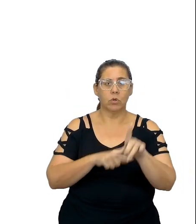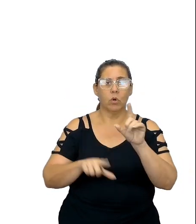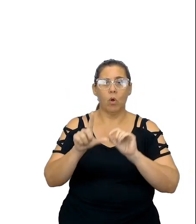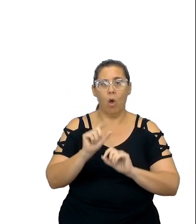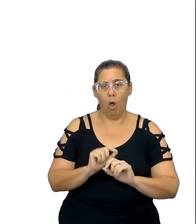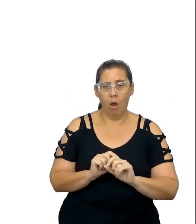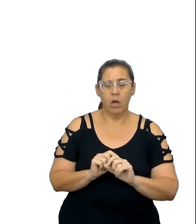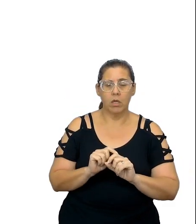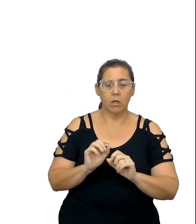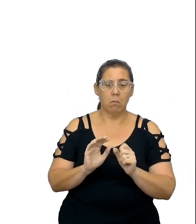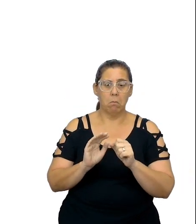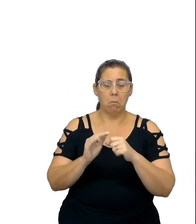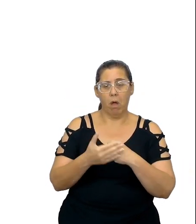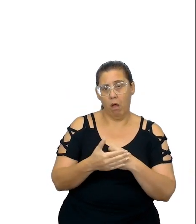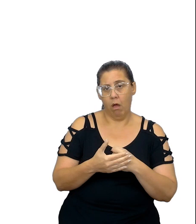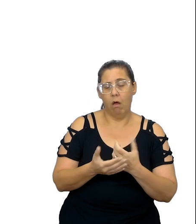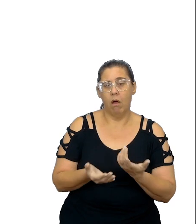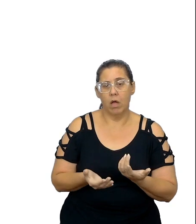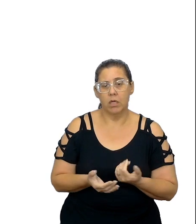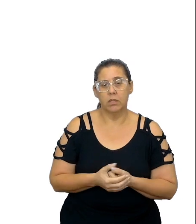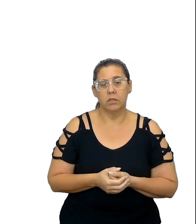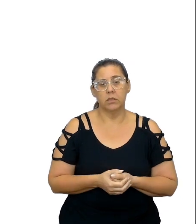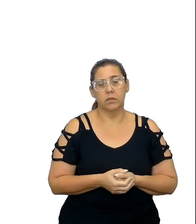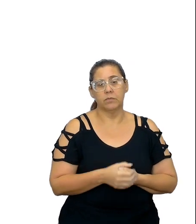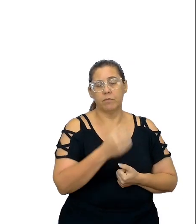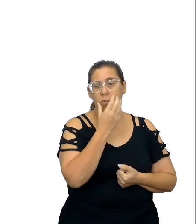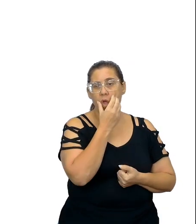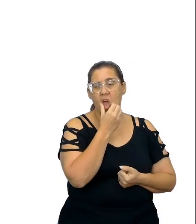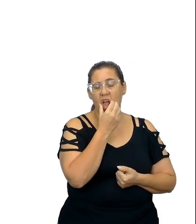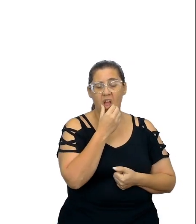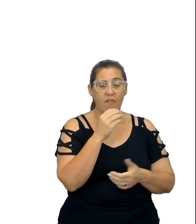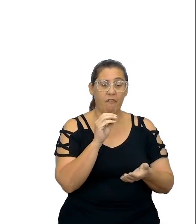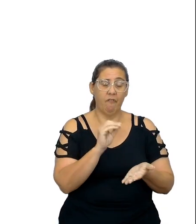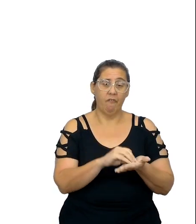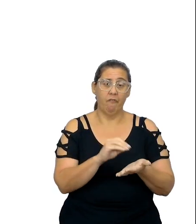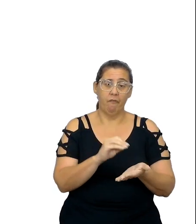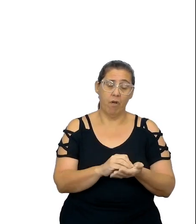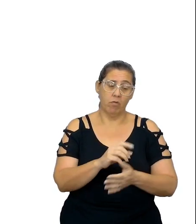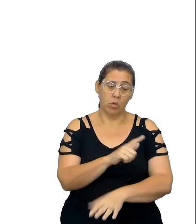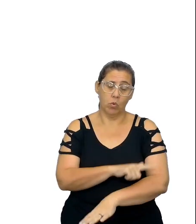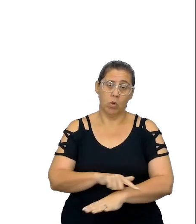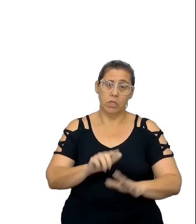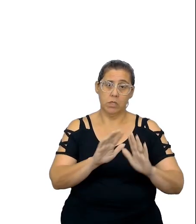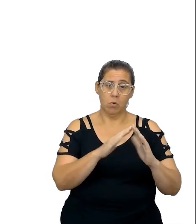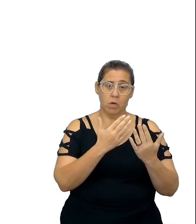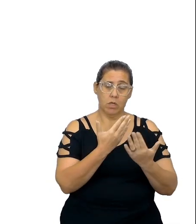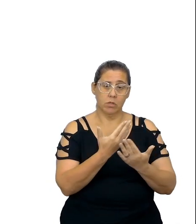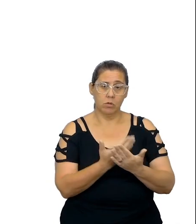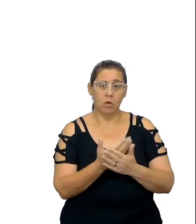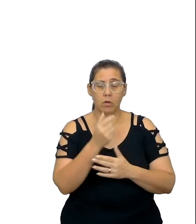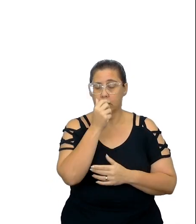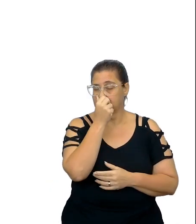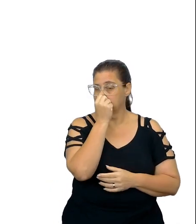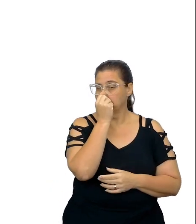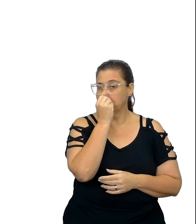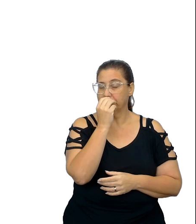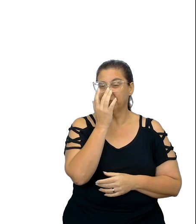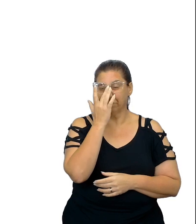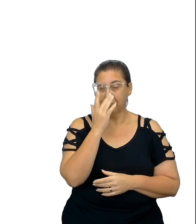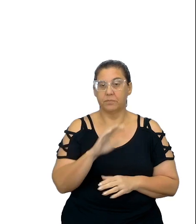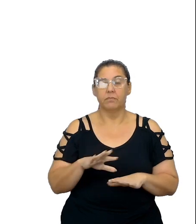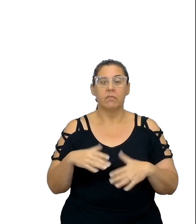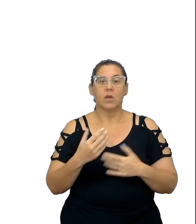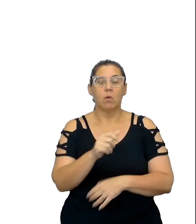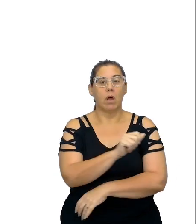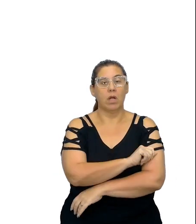a defesa da questão da indisciplina na escola, quais dados e citações vocês vão usar, os